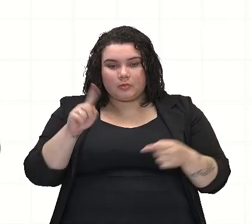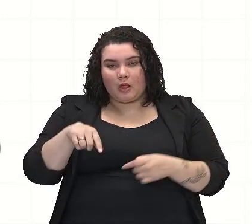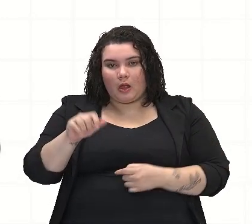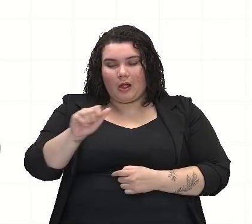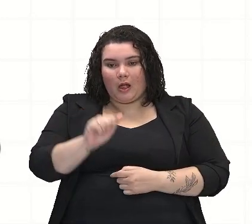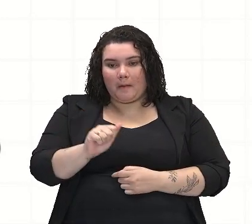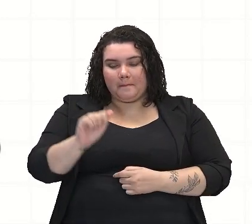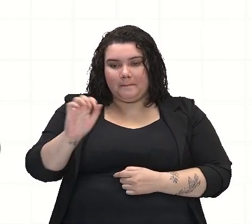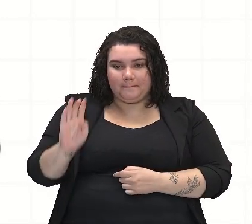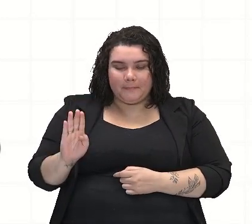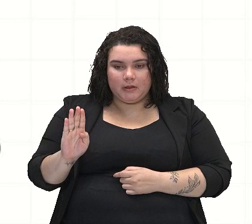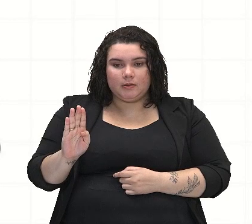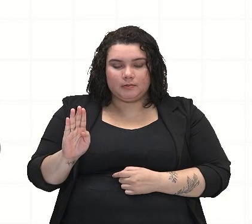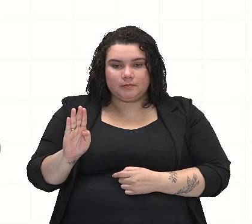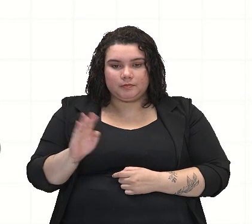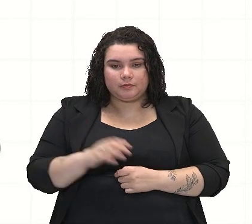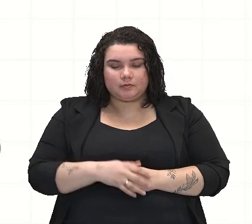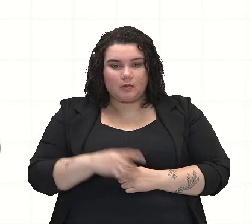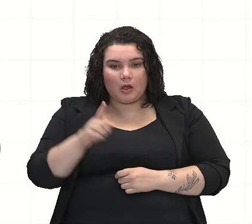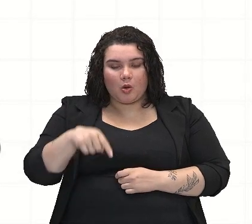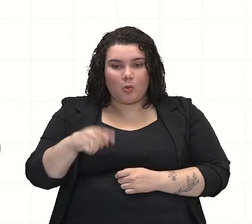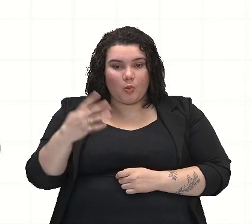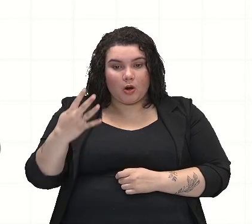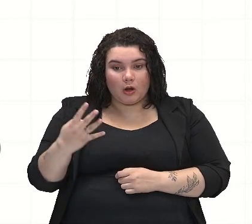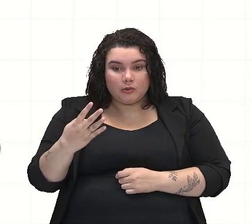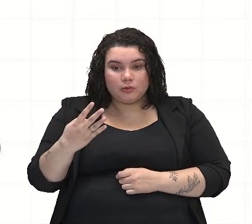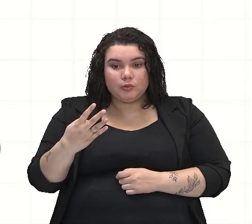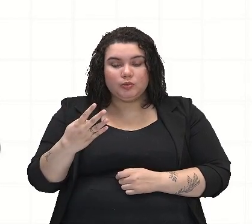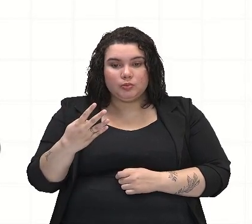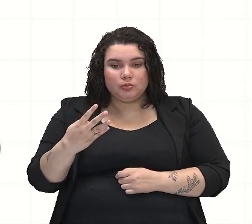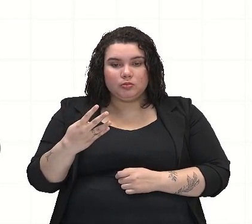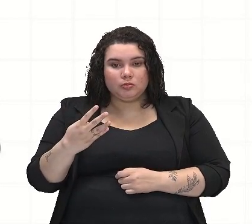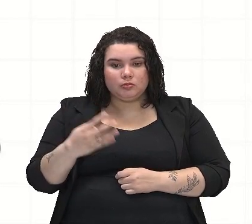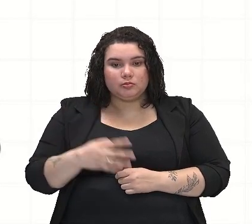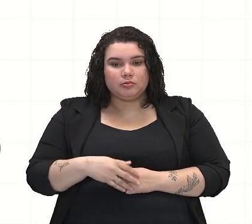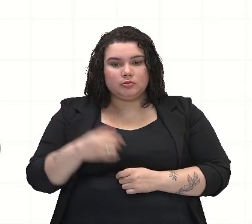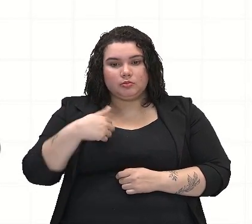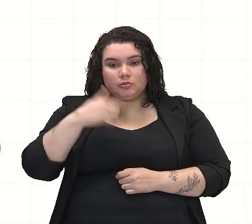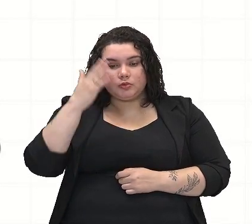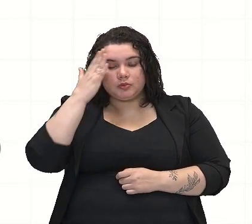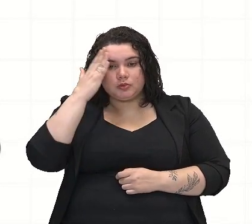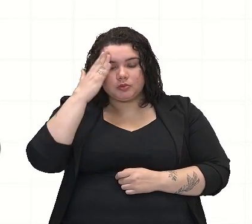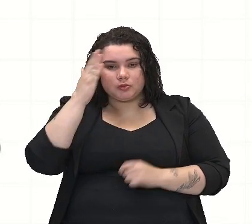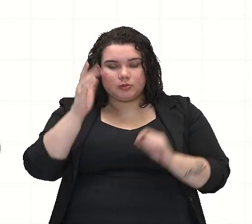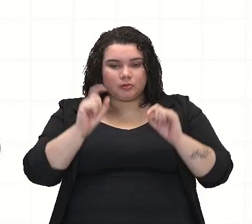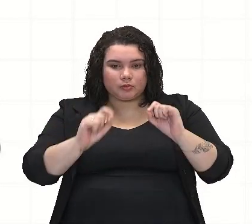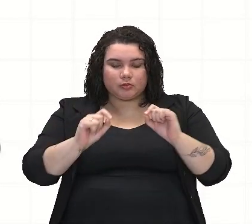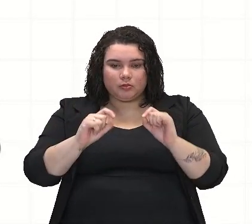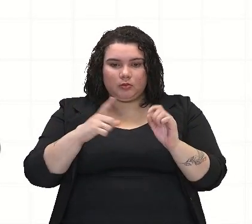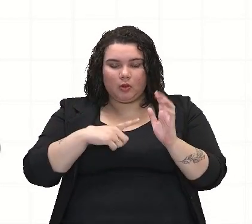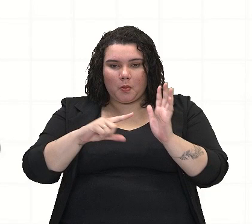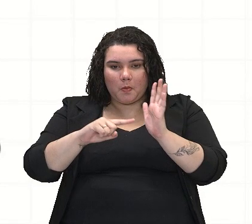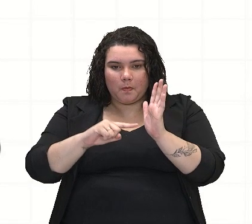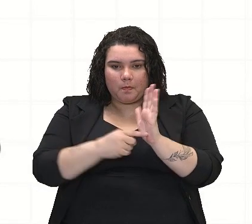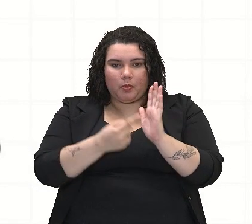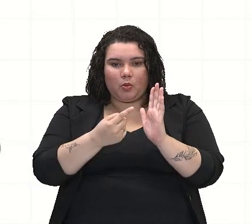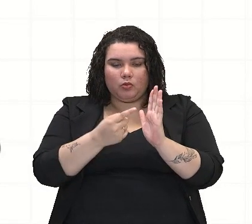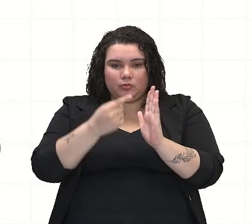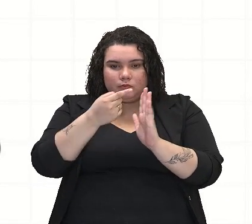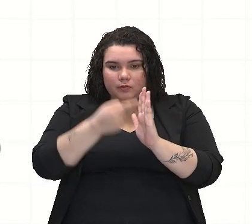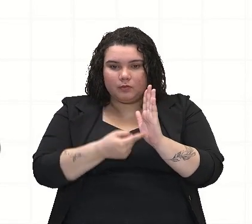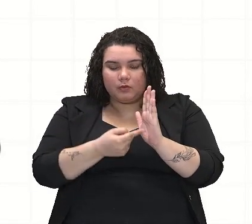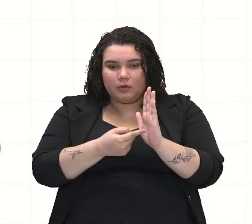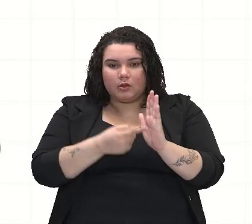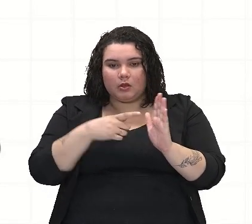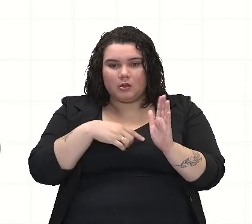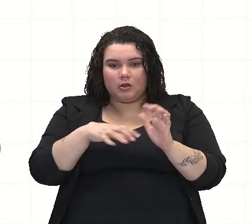é igual a 4, né? Eu sei que um pontinho aqui bem no 2, né,